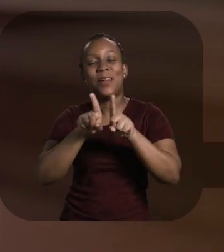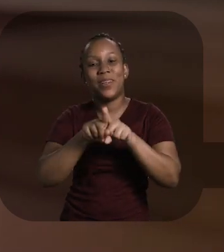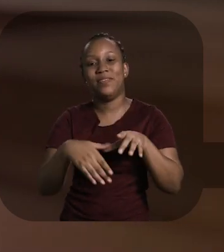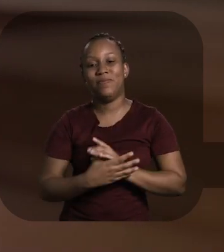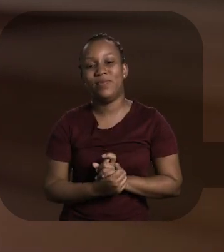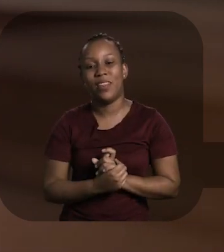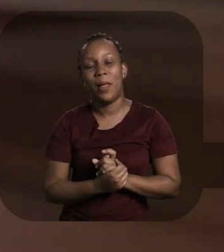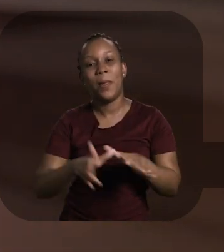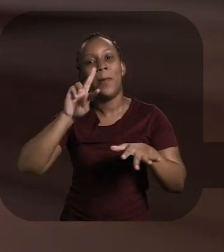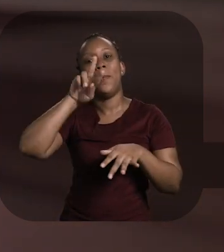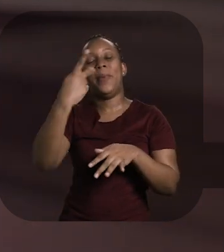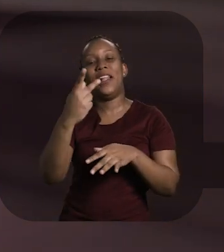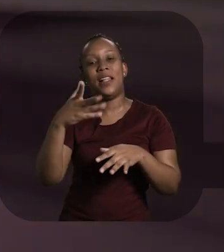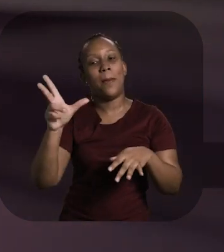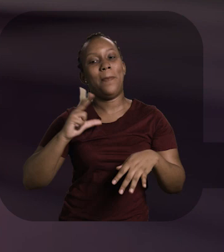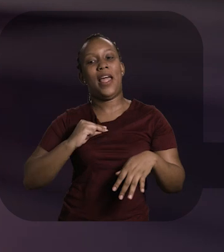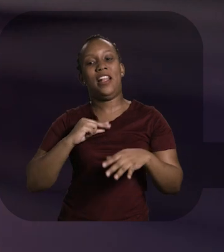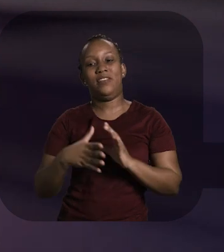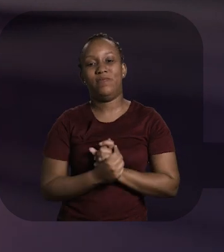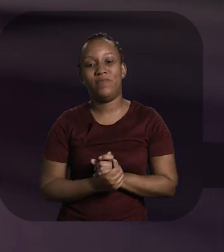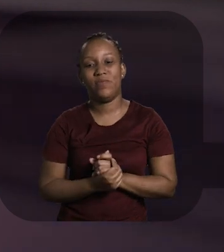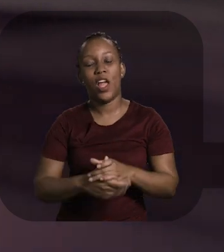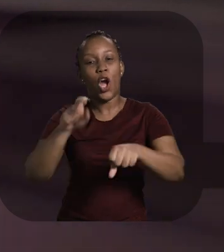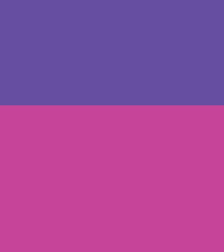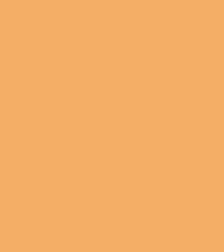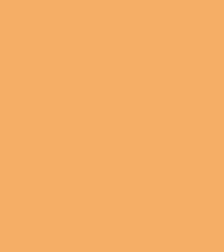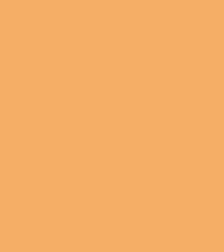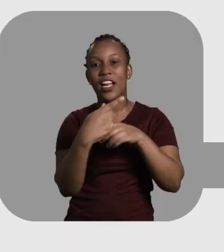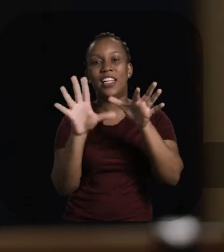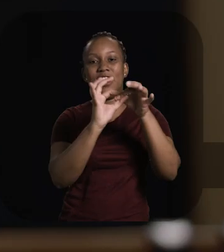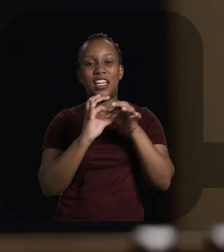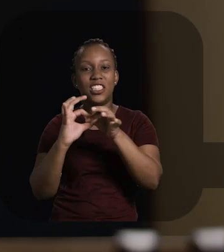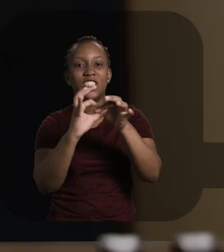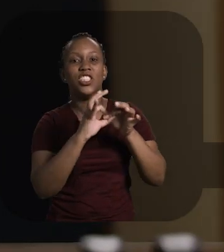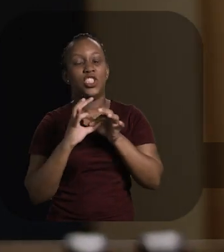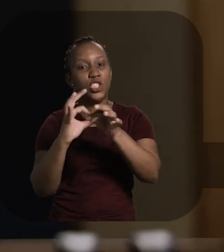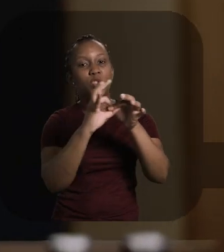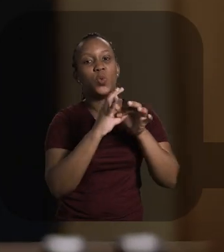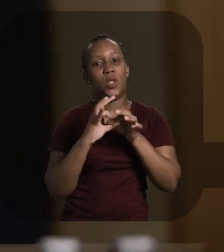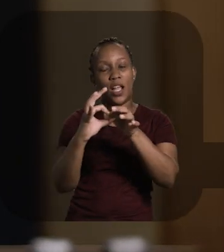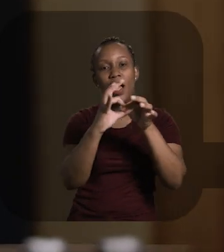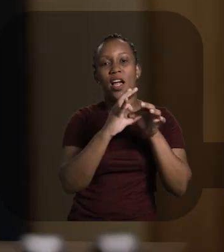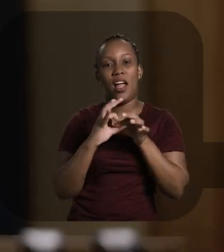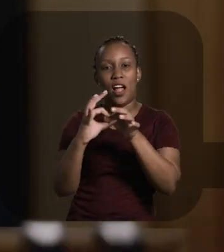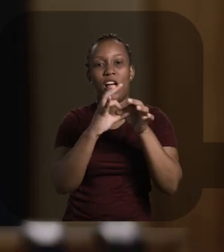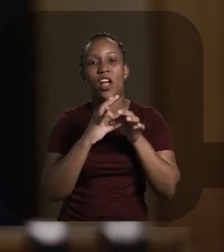a cidade. E Belo Horizonte merece. Chegou a hora da gente...